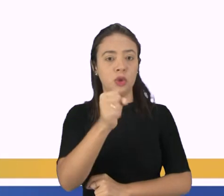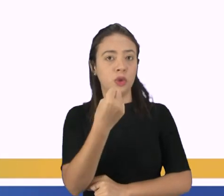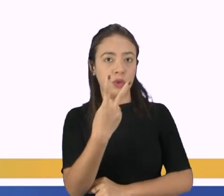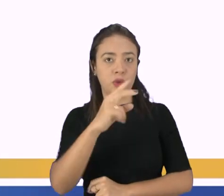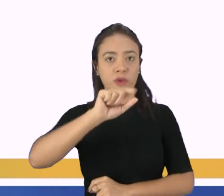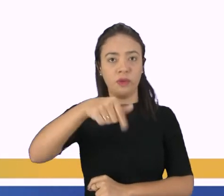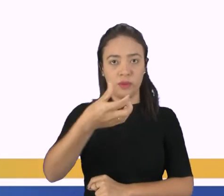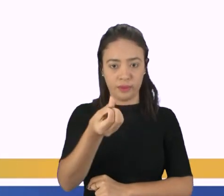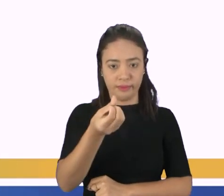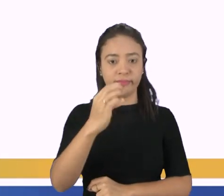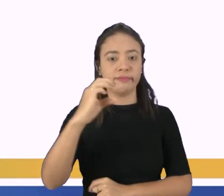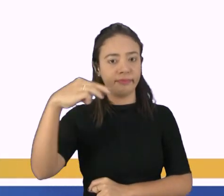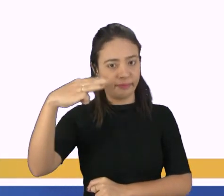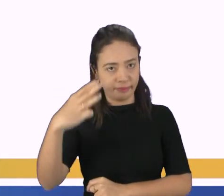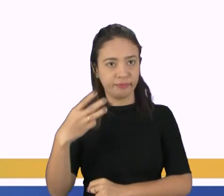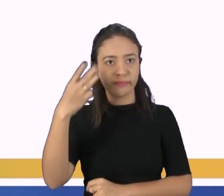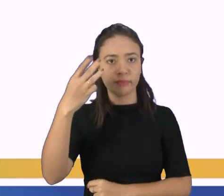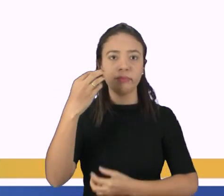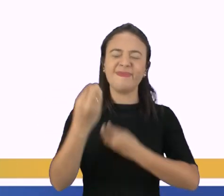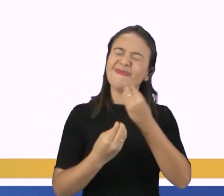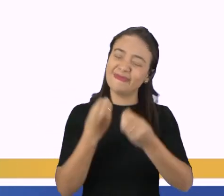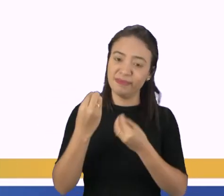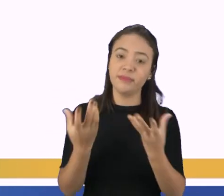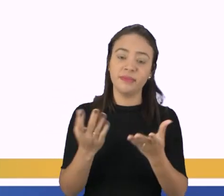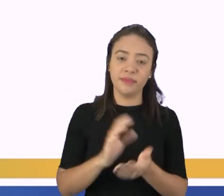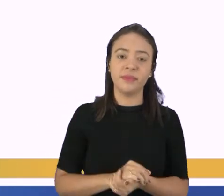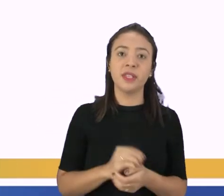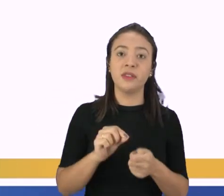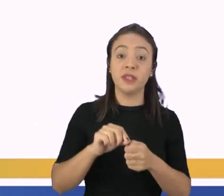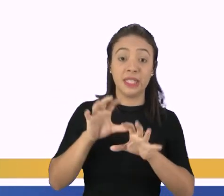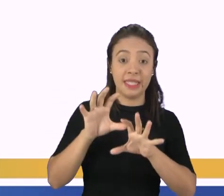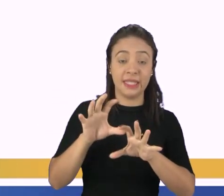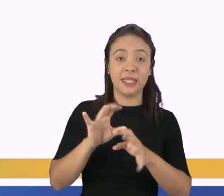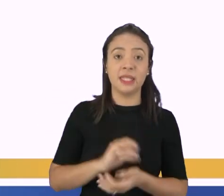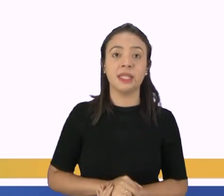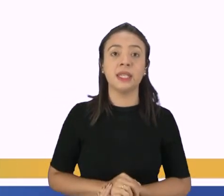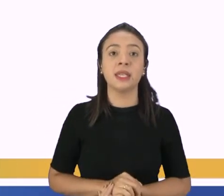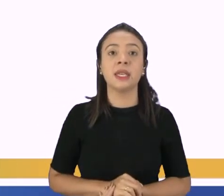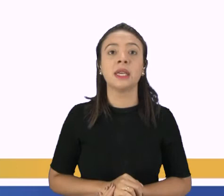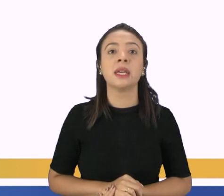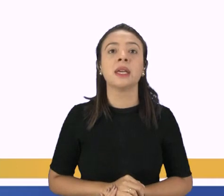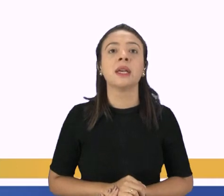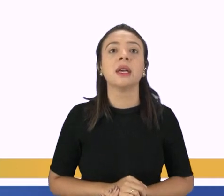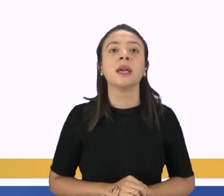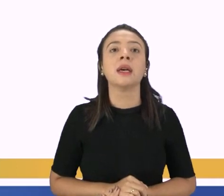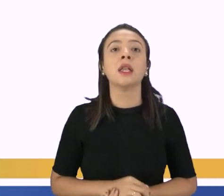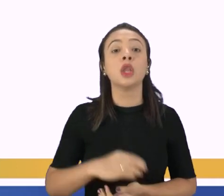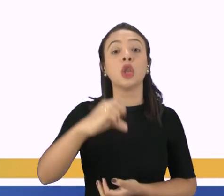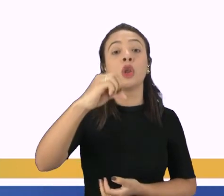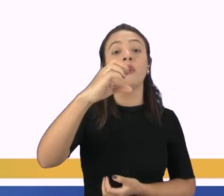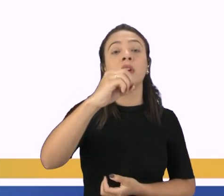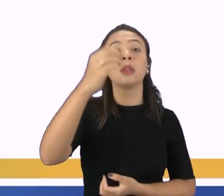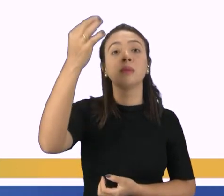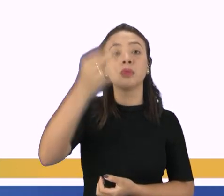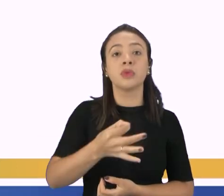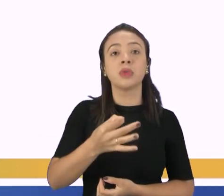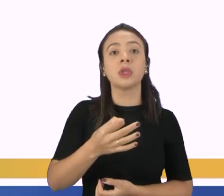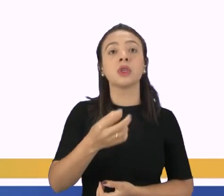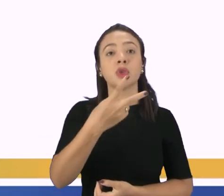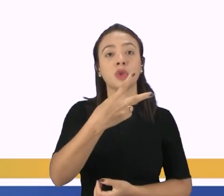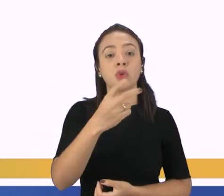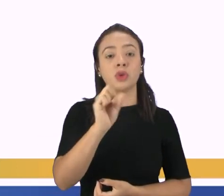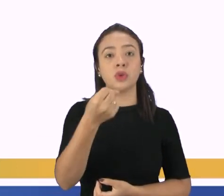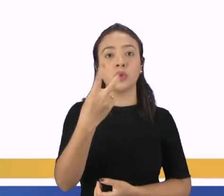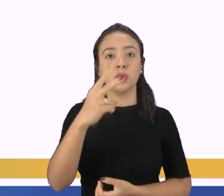282,6. Bom, para eu calcular 90% de 282,6, eu multiplico esse valor